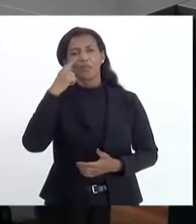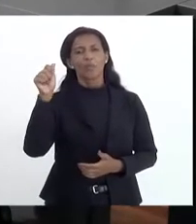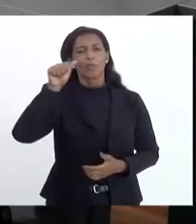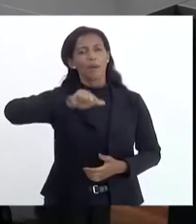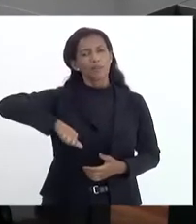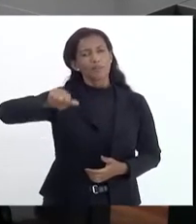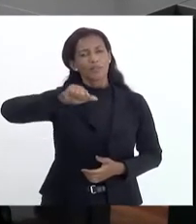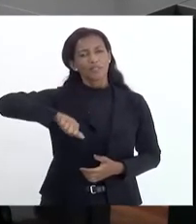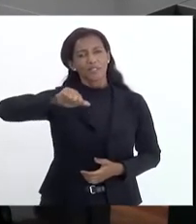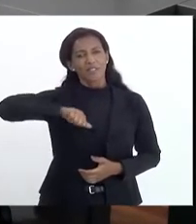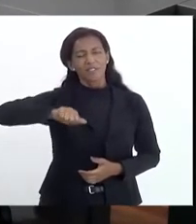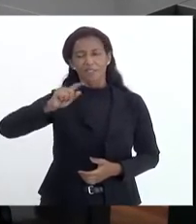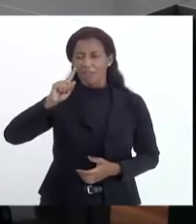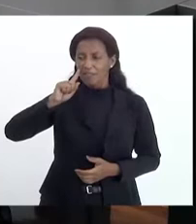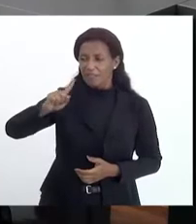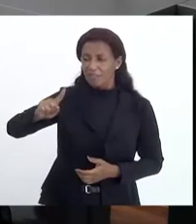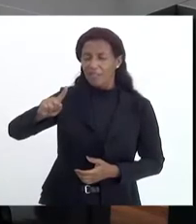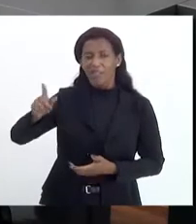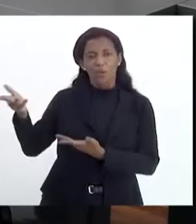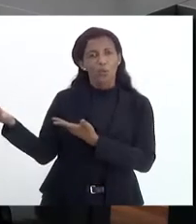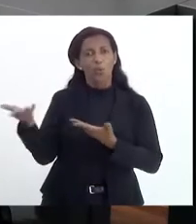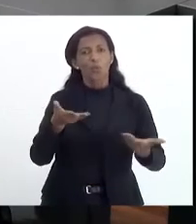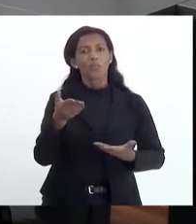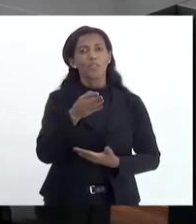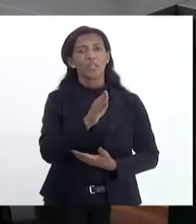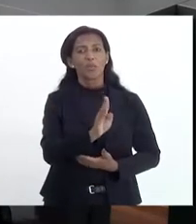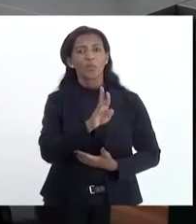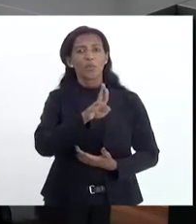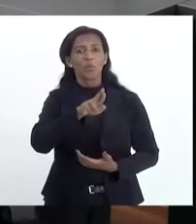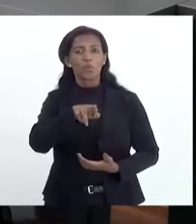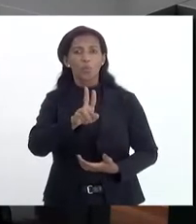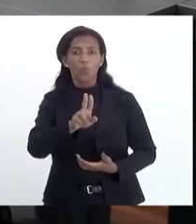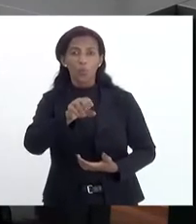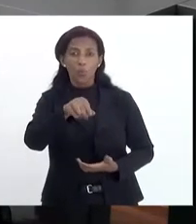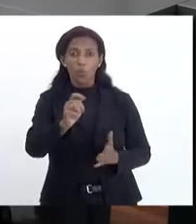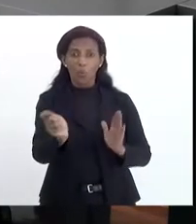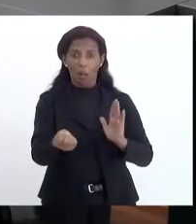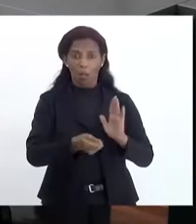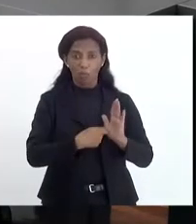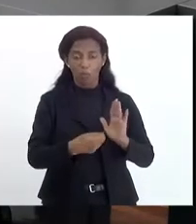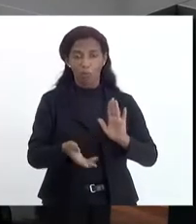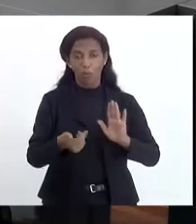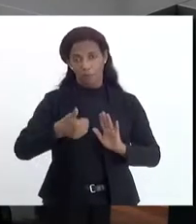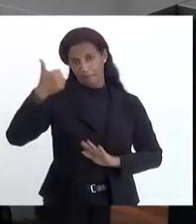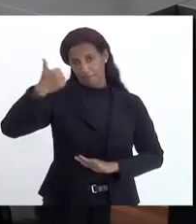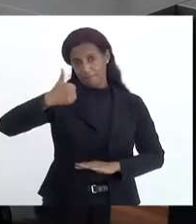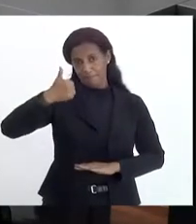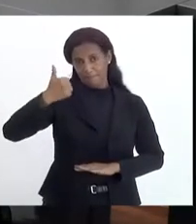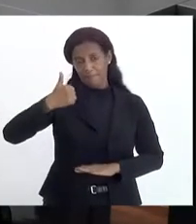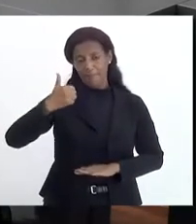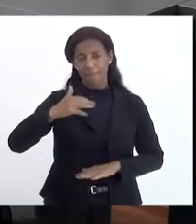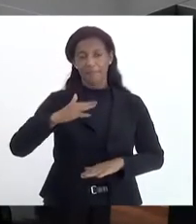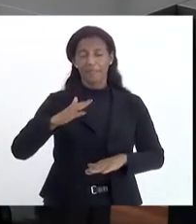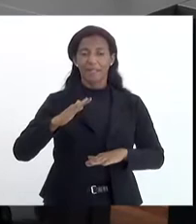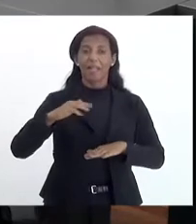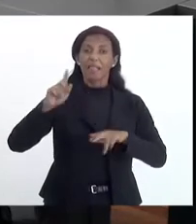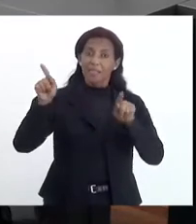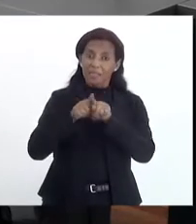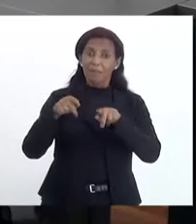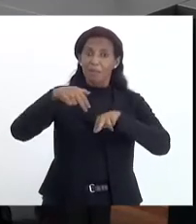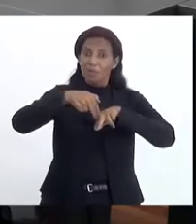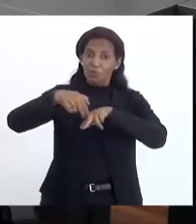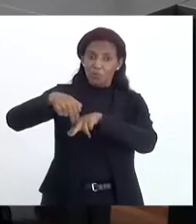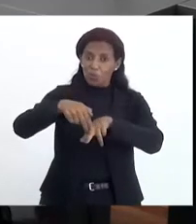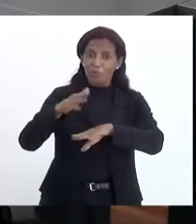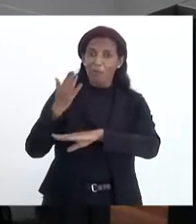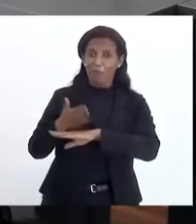a apresentar e aí chamei o Bruno, que além de ser autor da primeira matéria, Luiz, também é surfista e praticante.